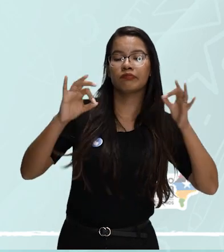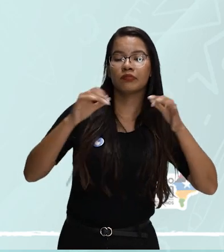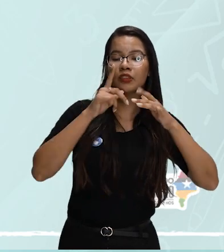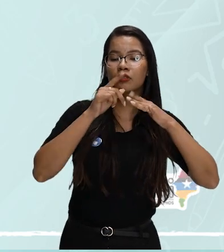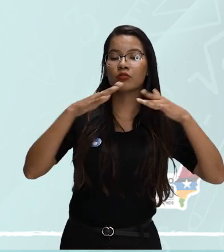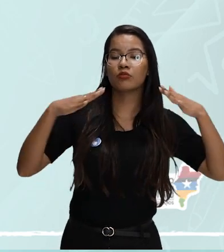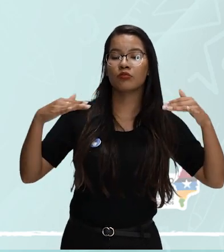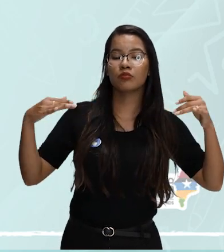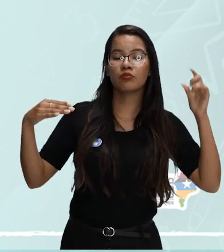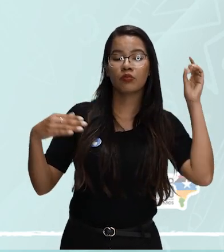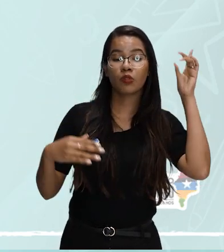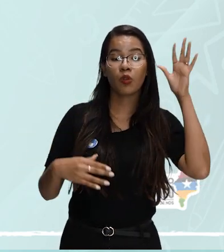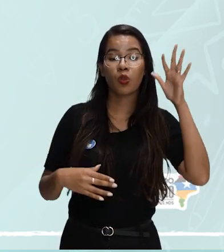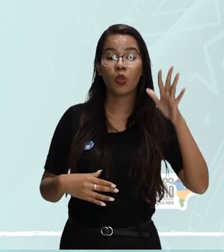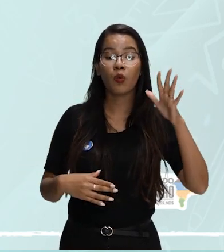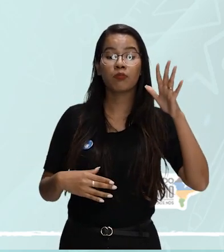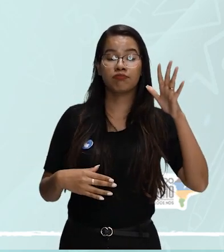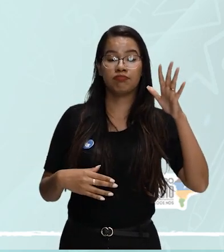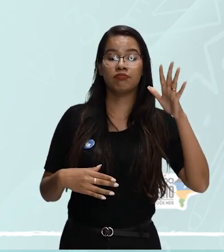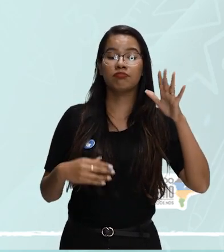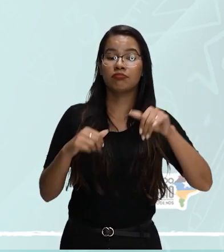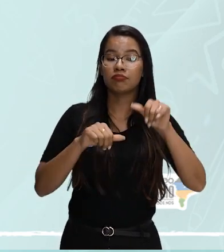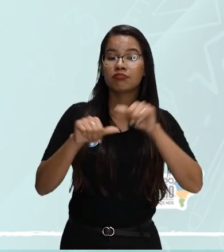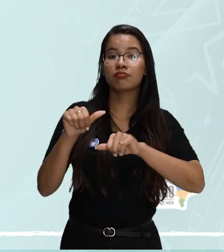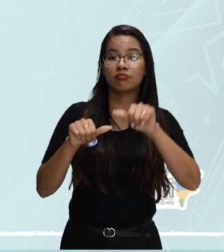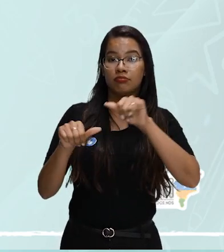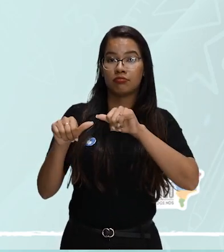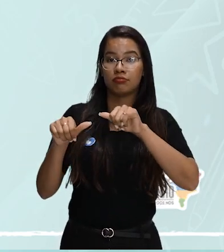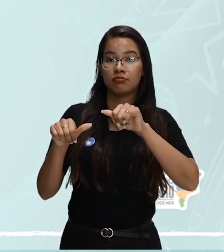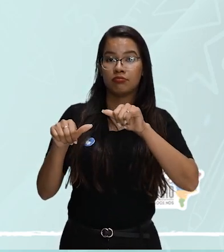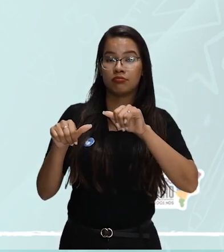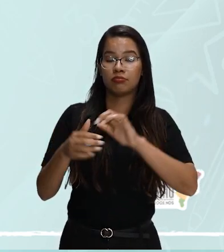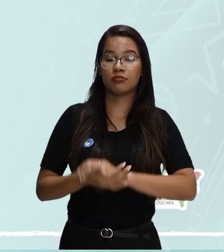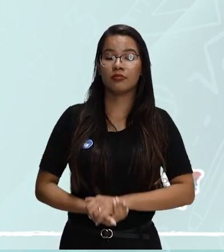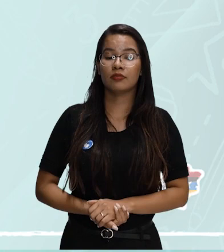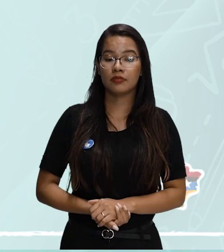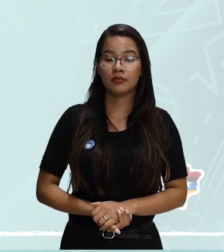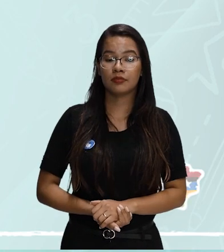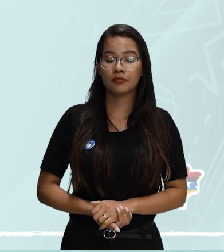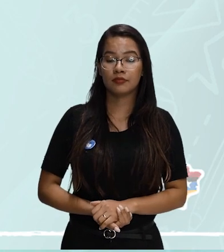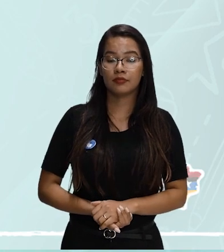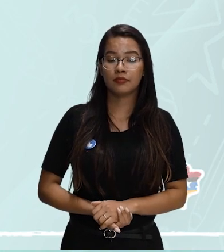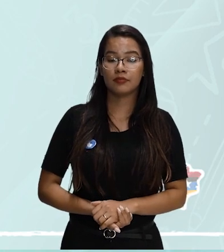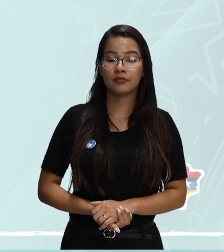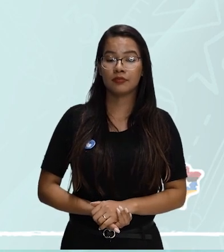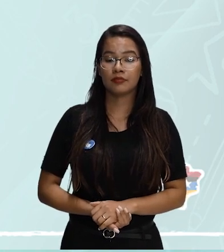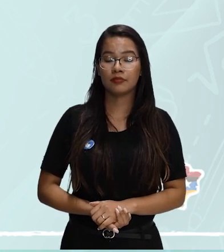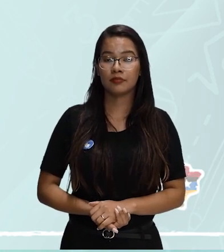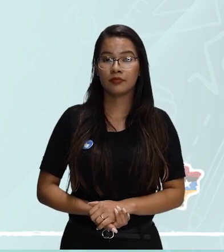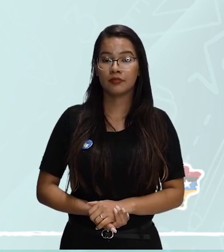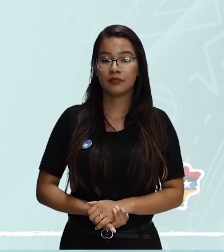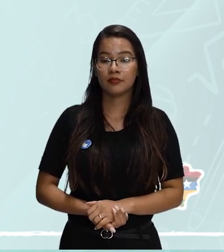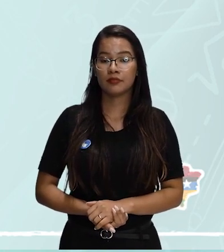sua frequência permanece constante. Okay? Então é o seguinte,